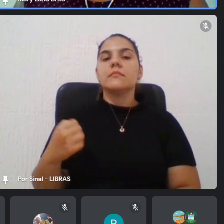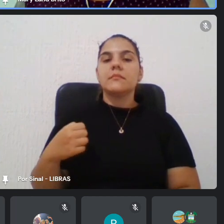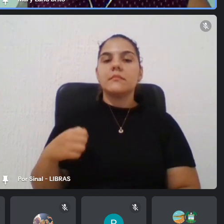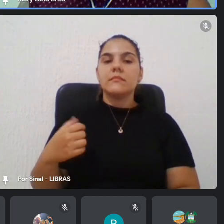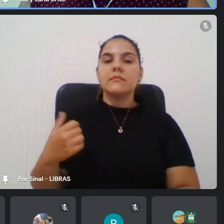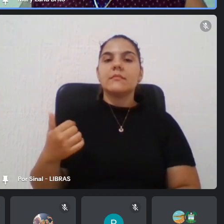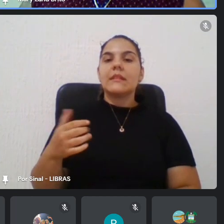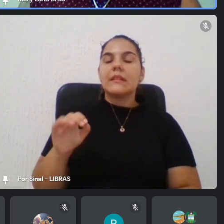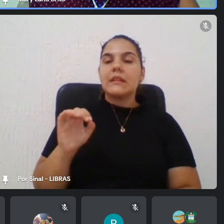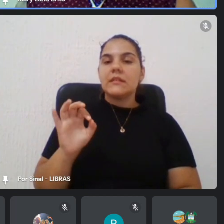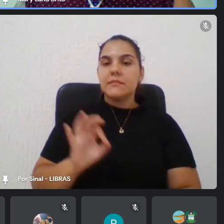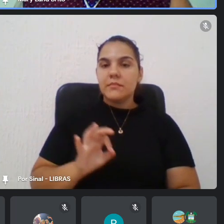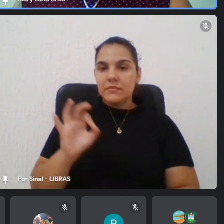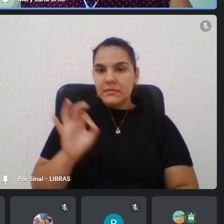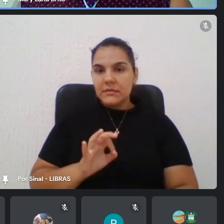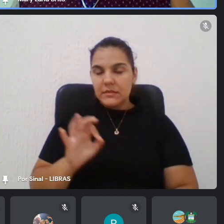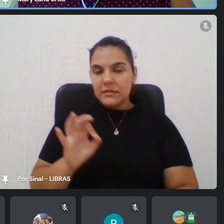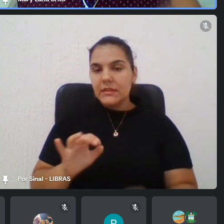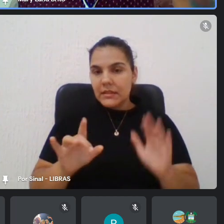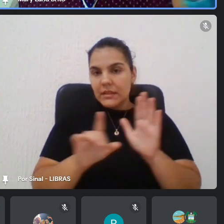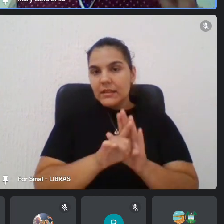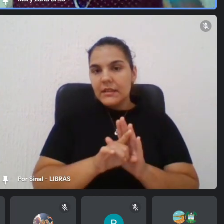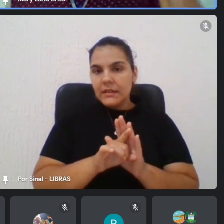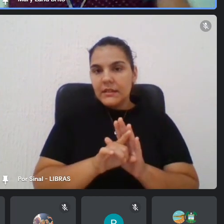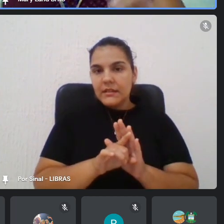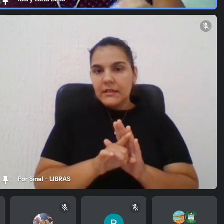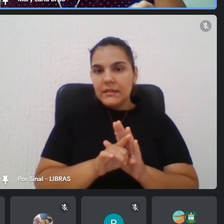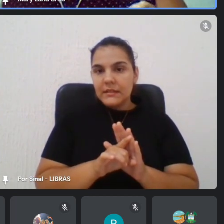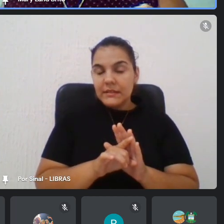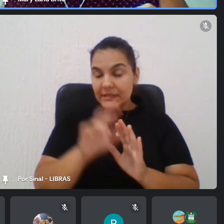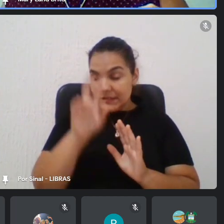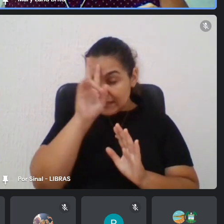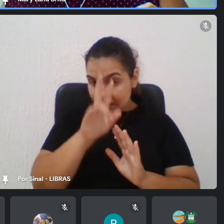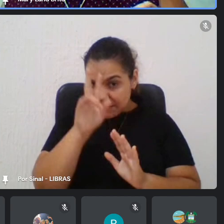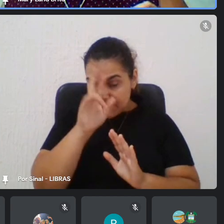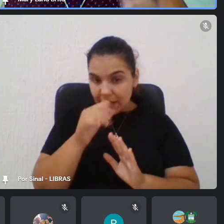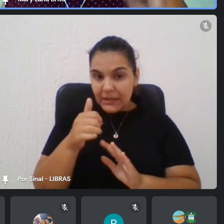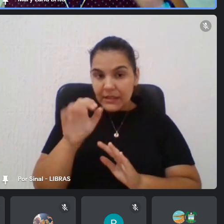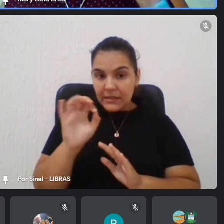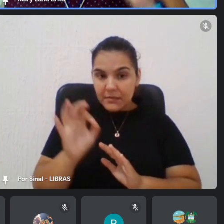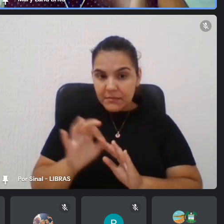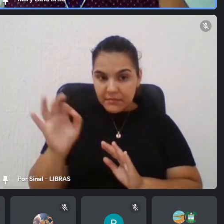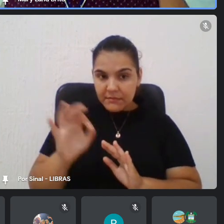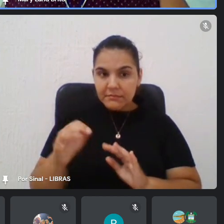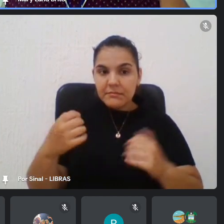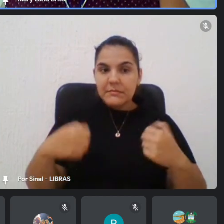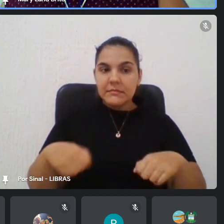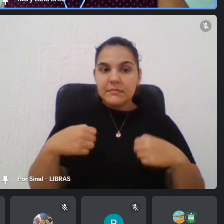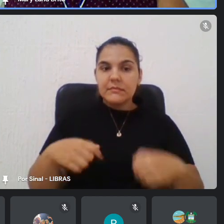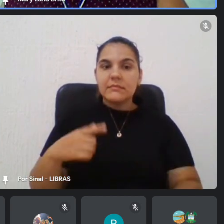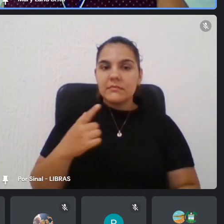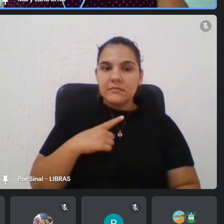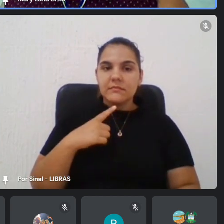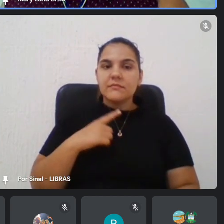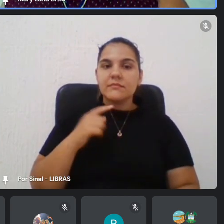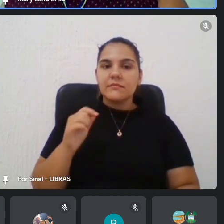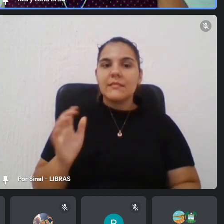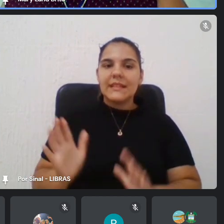% da Paulo Gustavo, no mínimo 10% do projeto de vocês tem que ser usado para